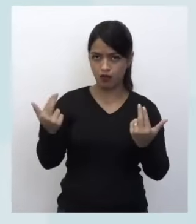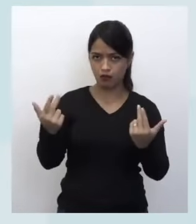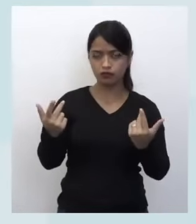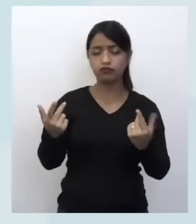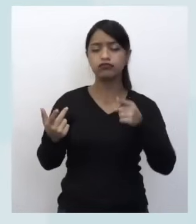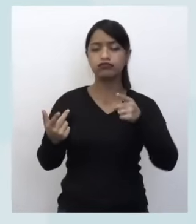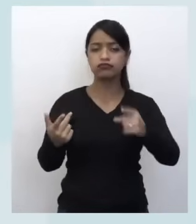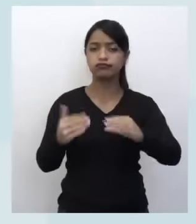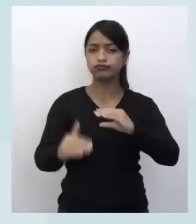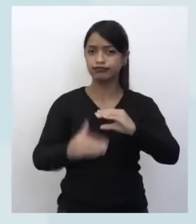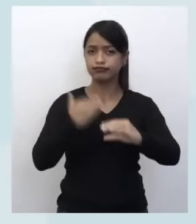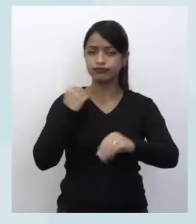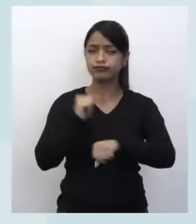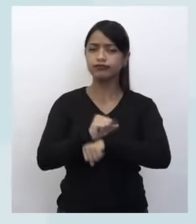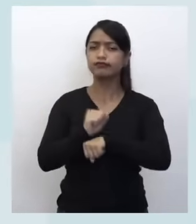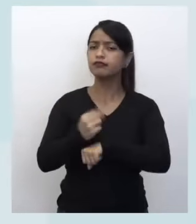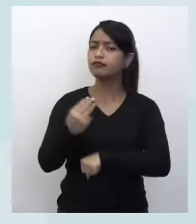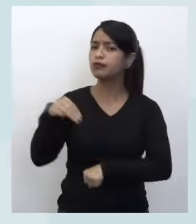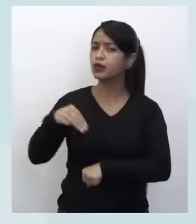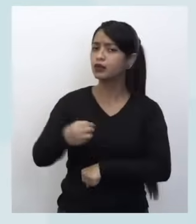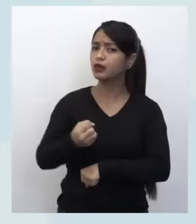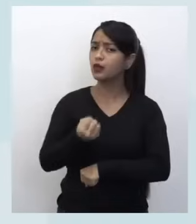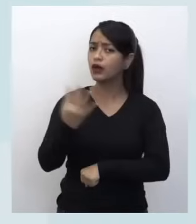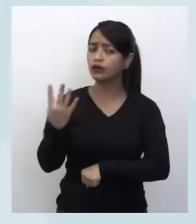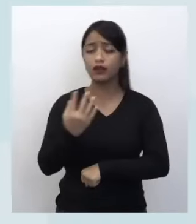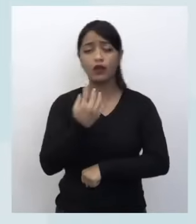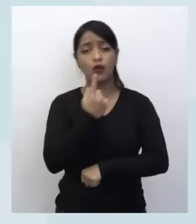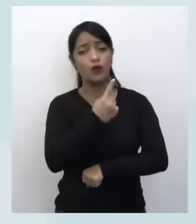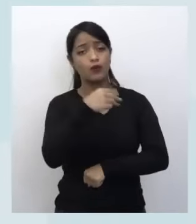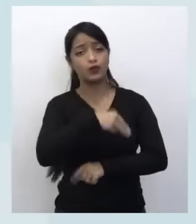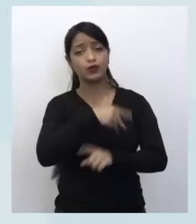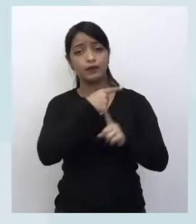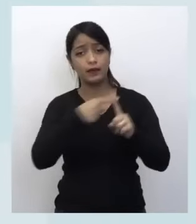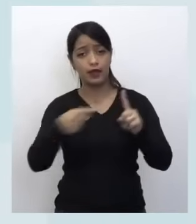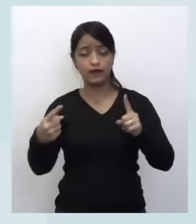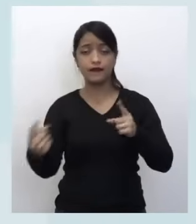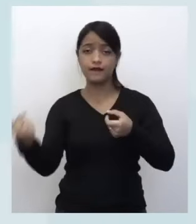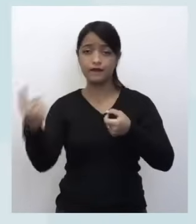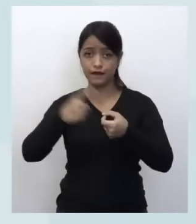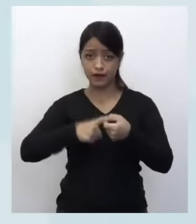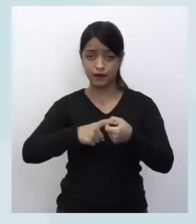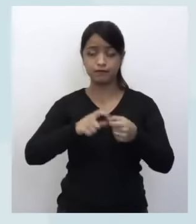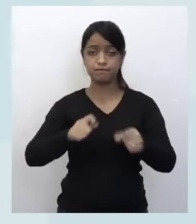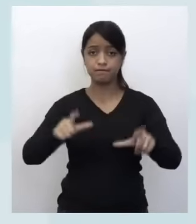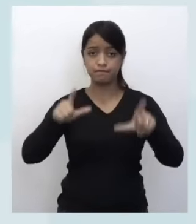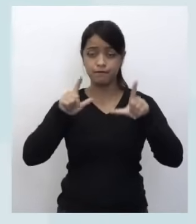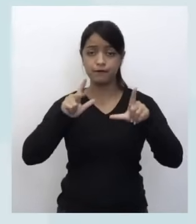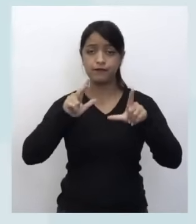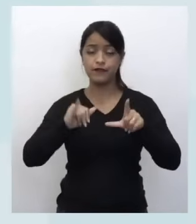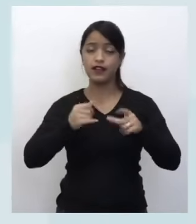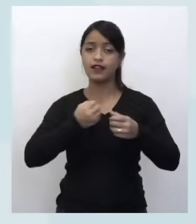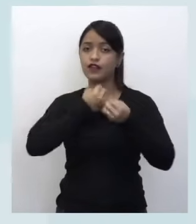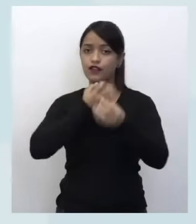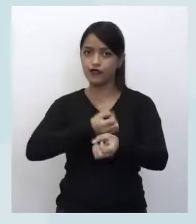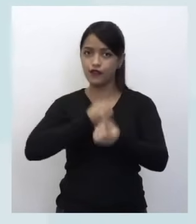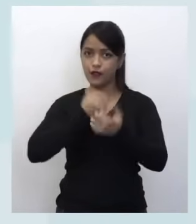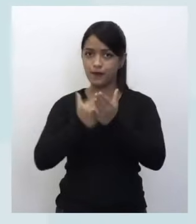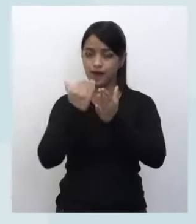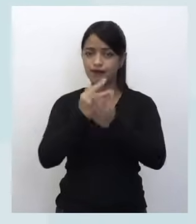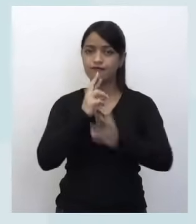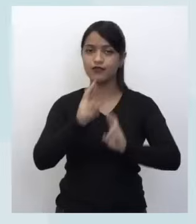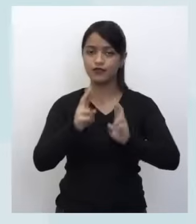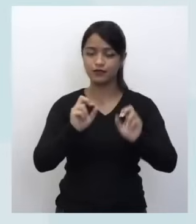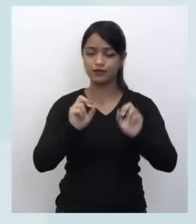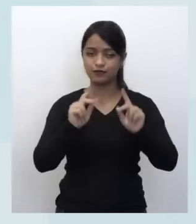chat, que daqui a quantos minutos voltamos, professora? 1 minuto e meio. 1 minuto e meio nós retornaremos para estar passando aí as informações e as respostas.